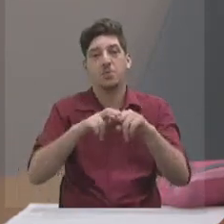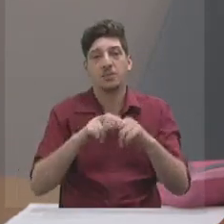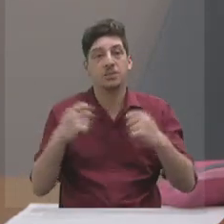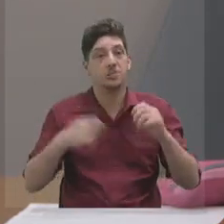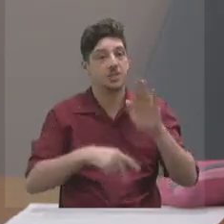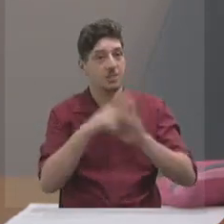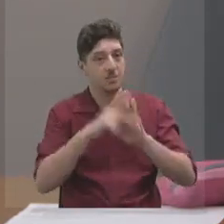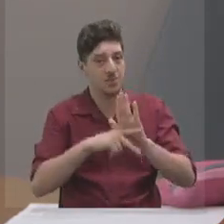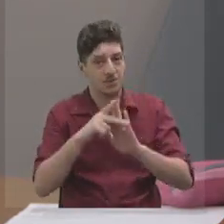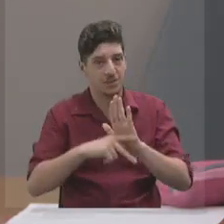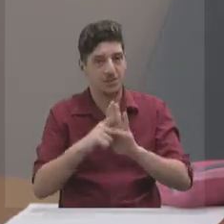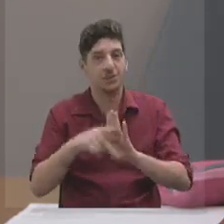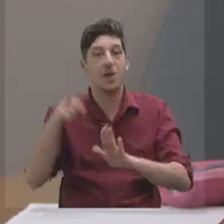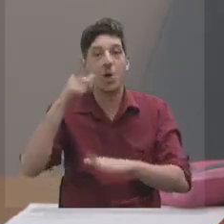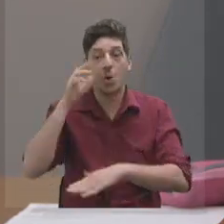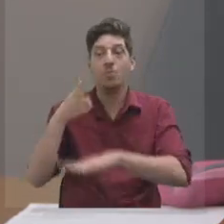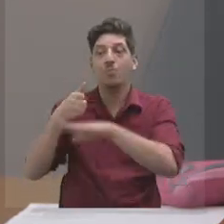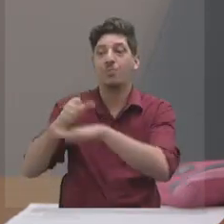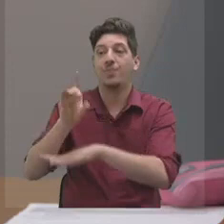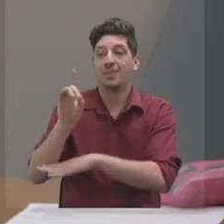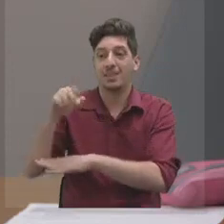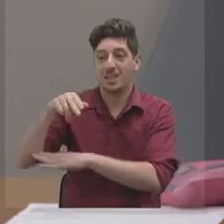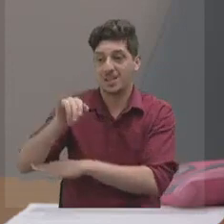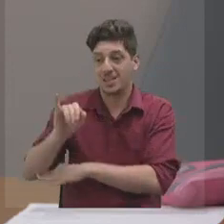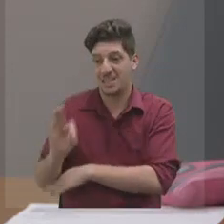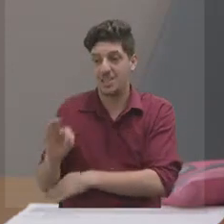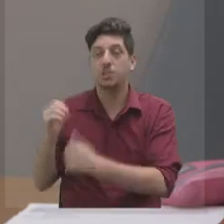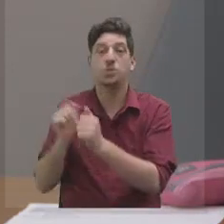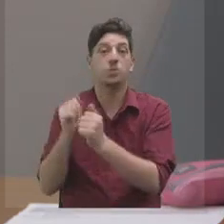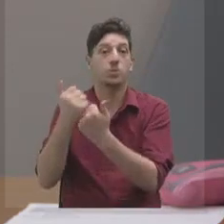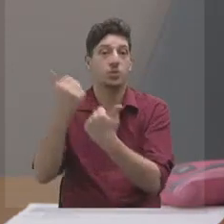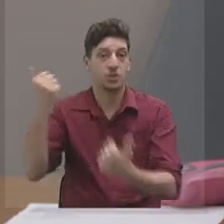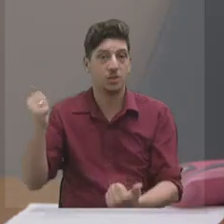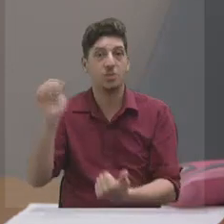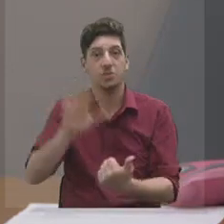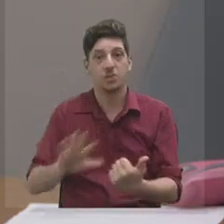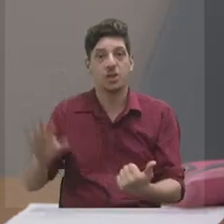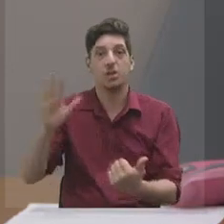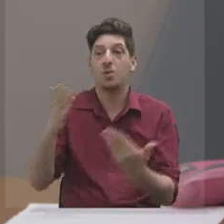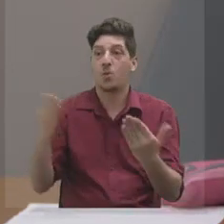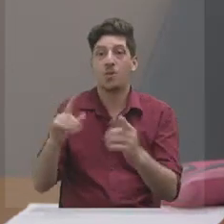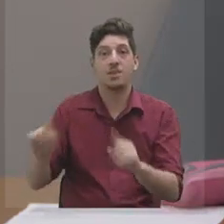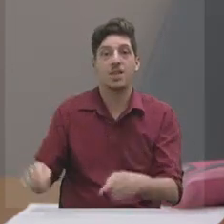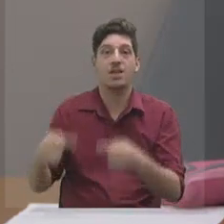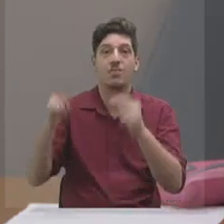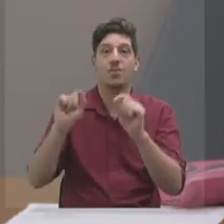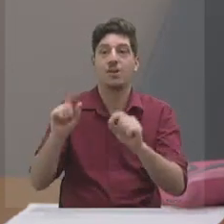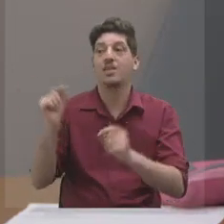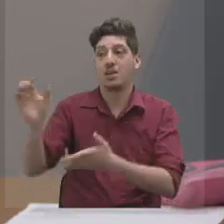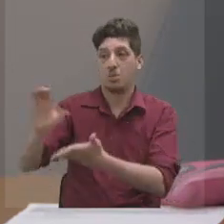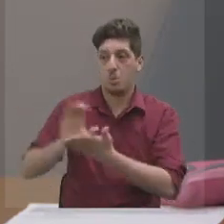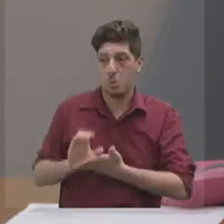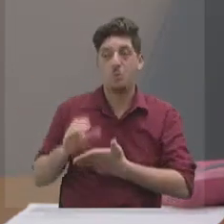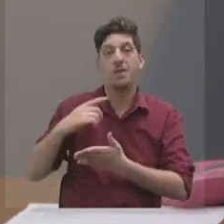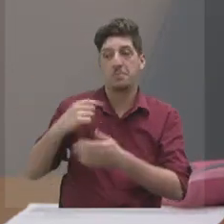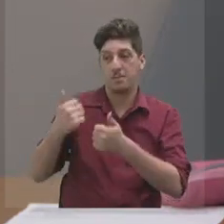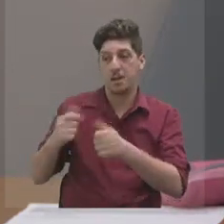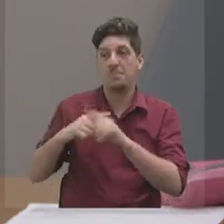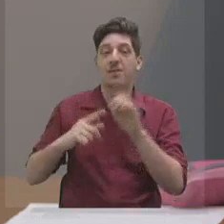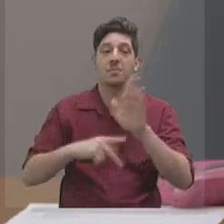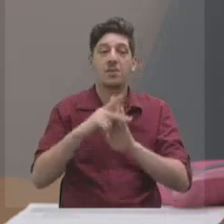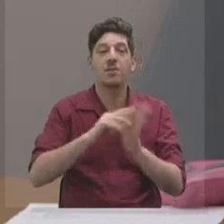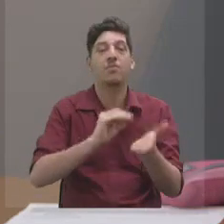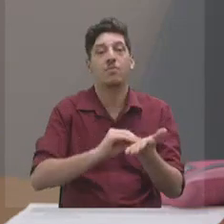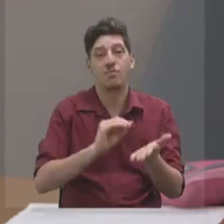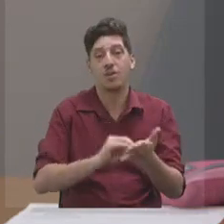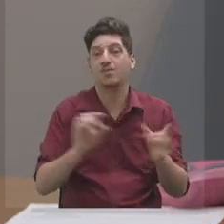eu tava ontem no dnit com diretor-geraldenite e o denite tá com um desafio hoje que ele tem um recurso mas não tem o projeto né então nós estamos nos